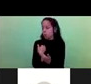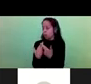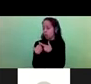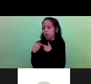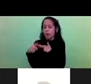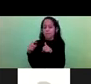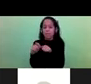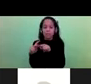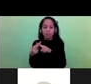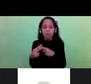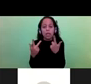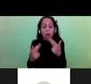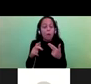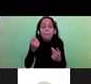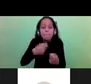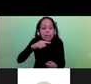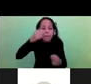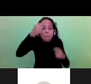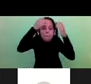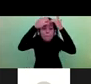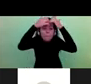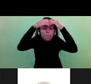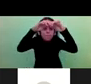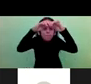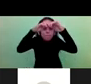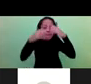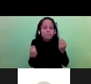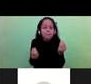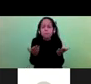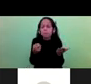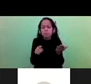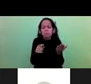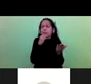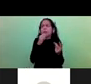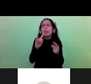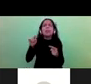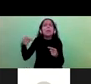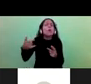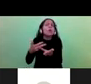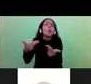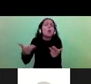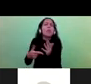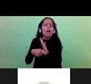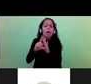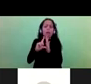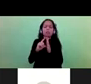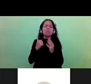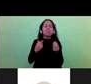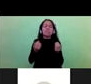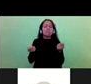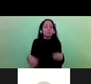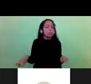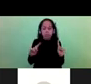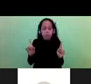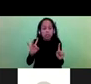Eu não preciso saber para que aquele parafuso serve, o que vem depois, o que veio antes. Modelo